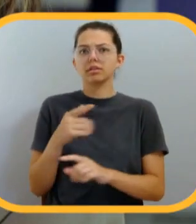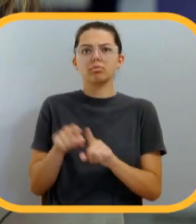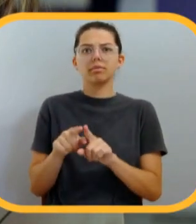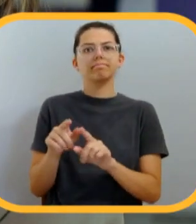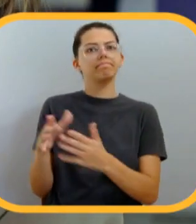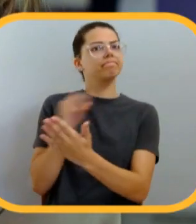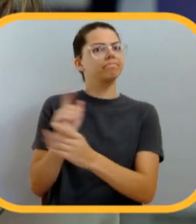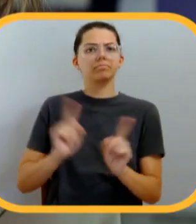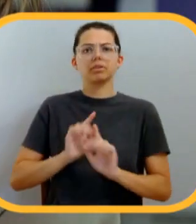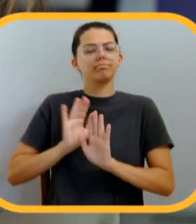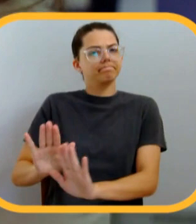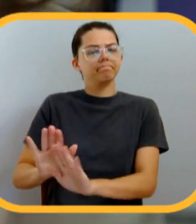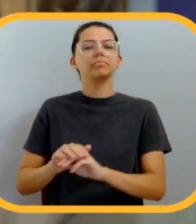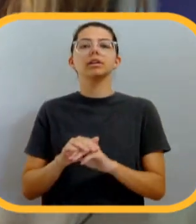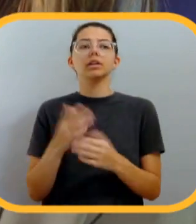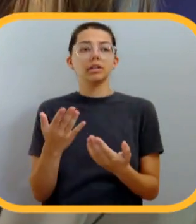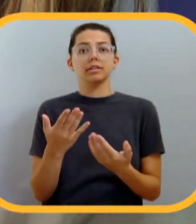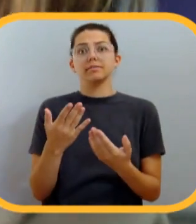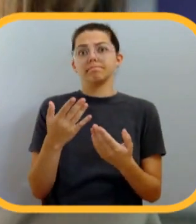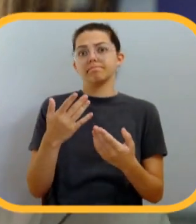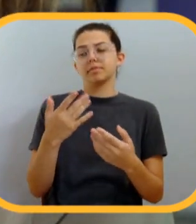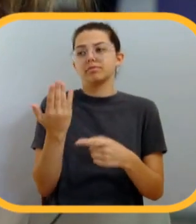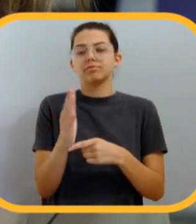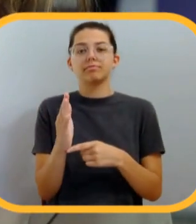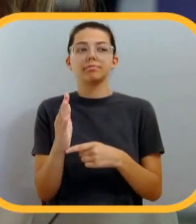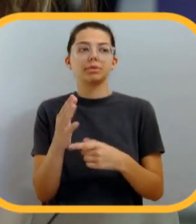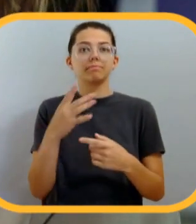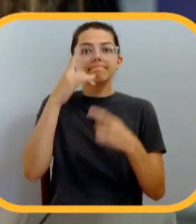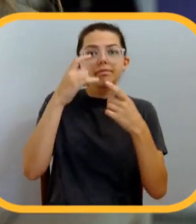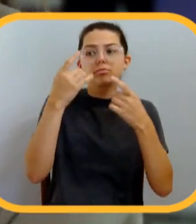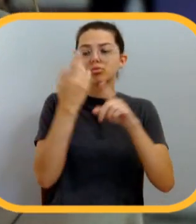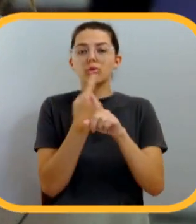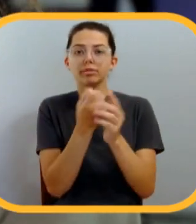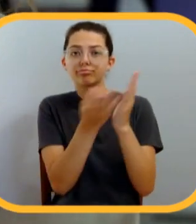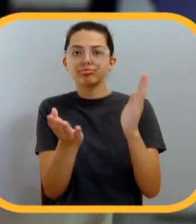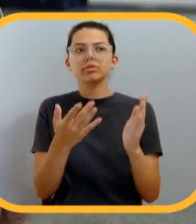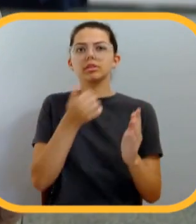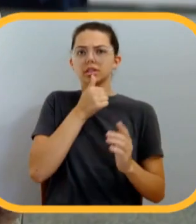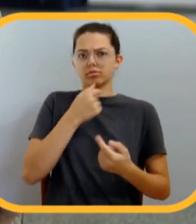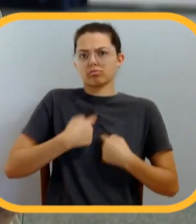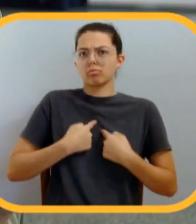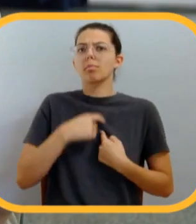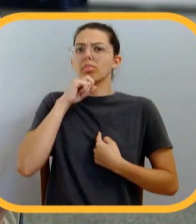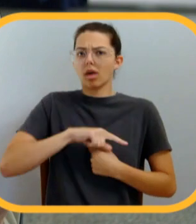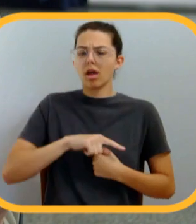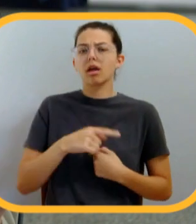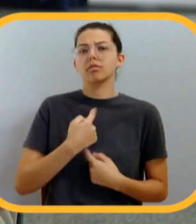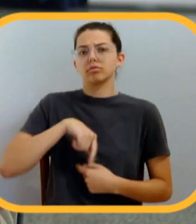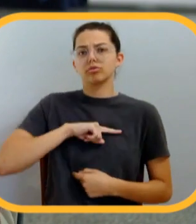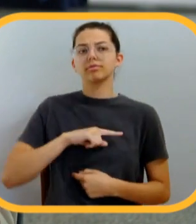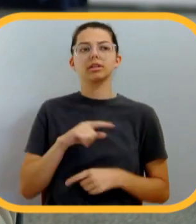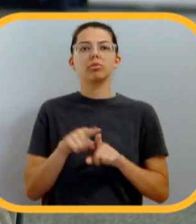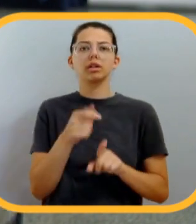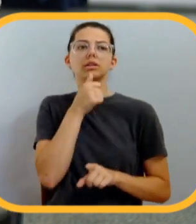da informação abriram, não é? Deram-nos essa possibilidade de sermos nós a decidir e, portanto, está ao nosso alcance tomar